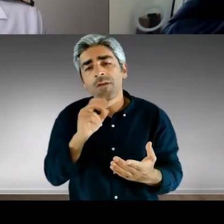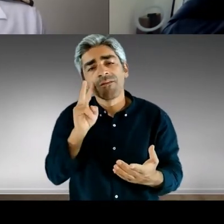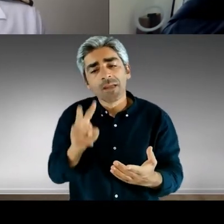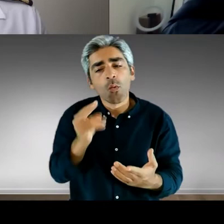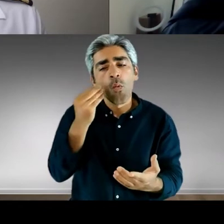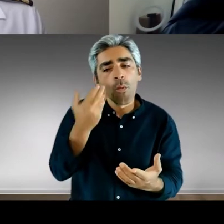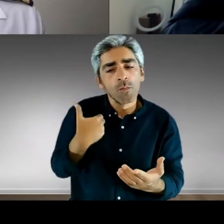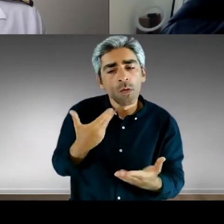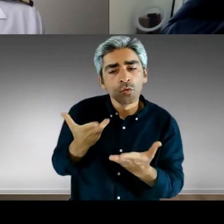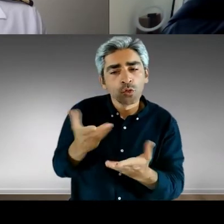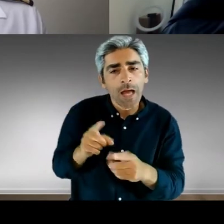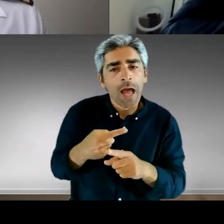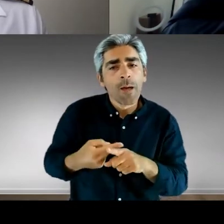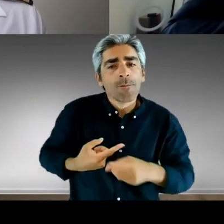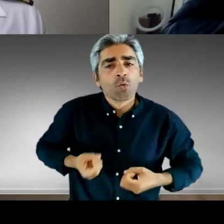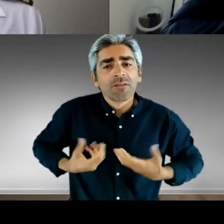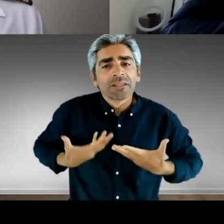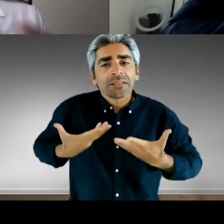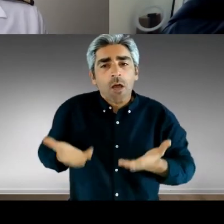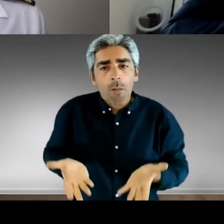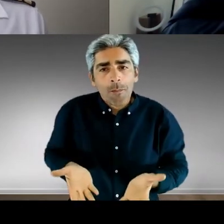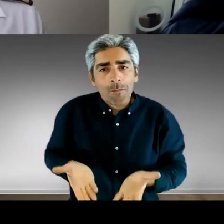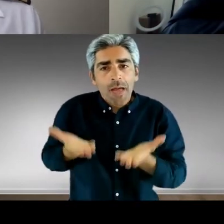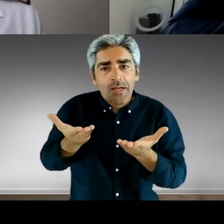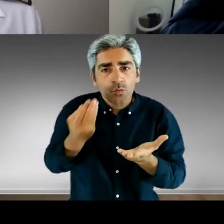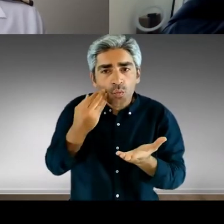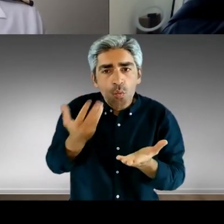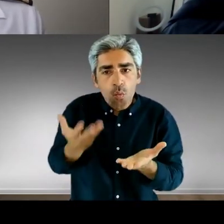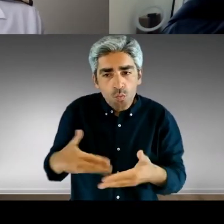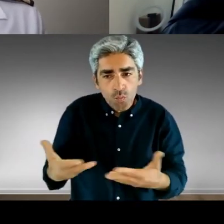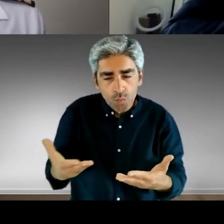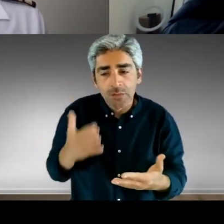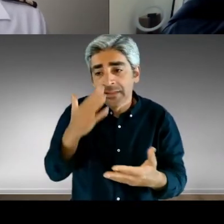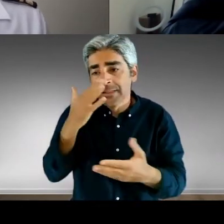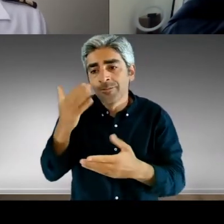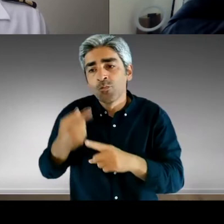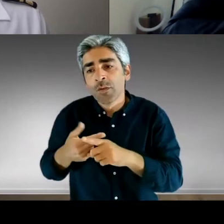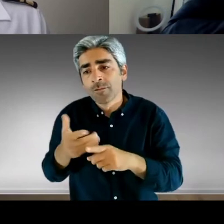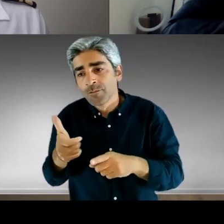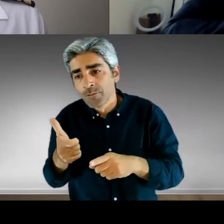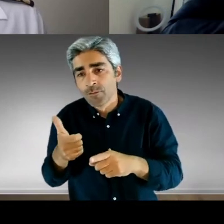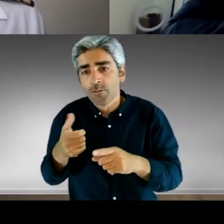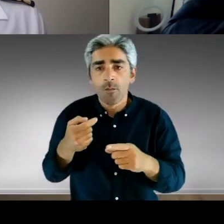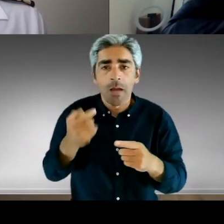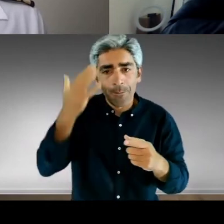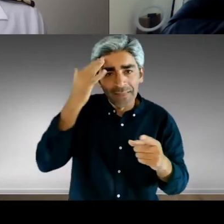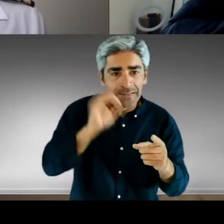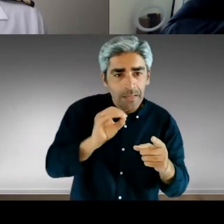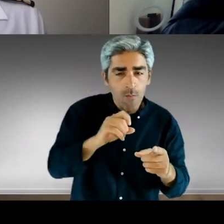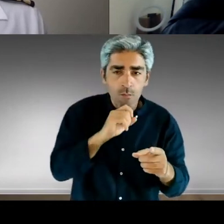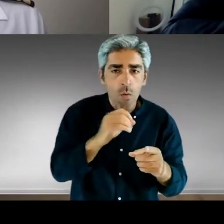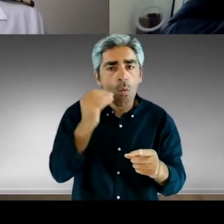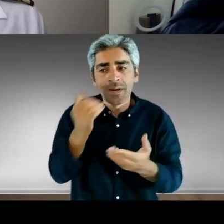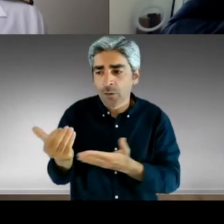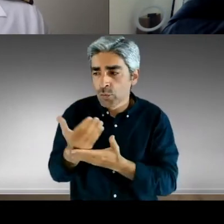a aumentar a motivação. E se temos alguém muito motivado e pouco capacitado, devemos ver que recursos é que podemos recrutar para atribuir àquela equipa ou